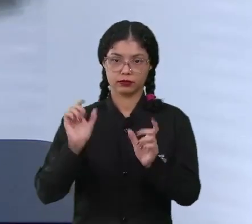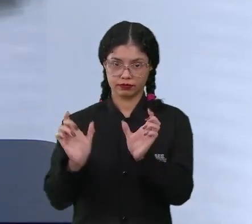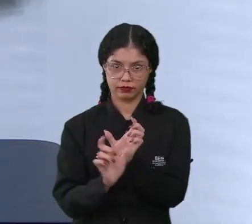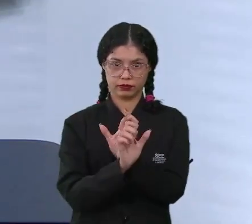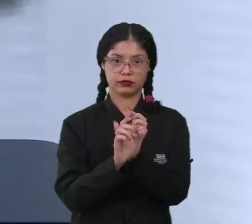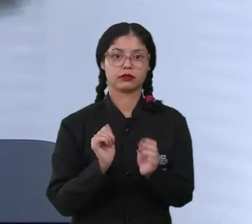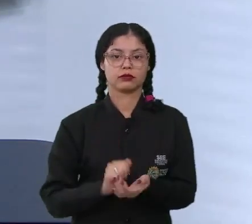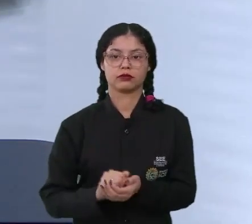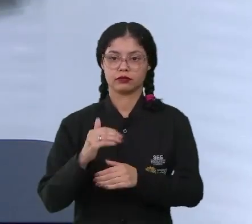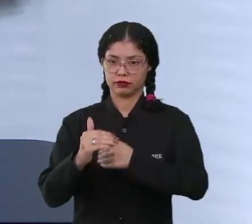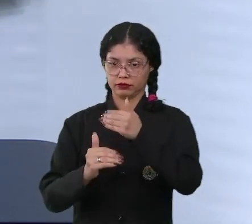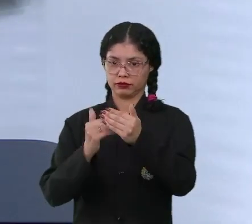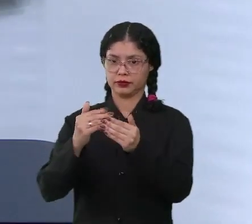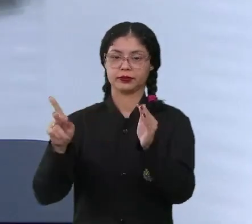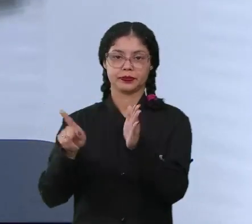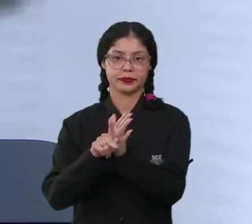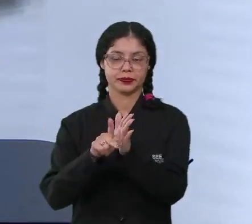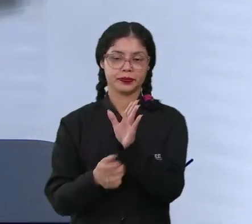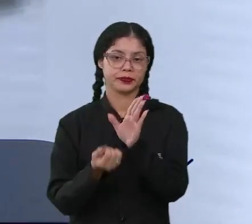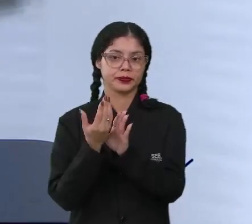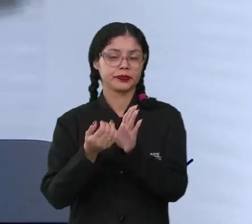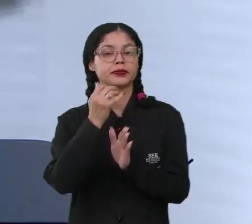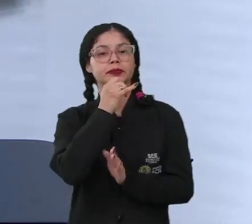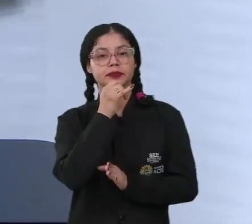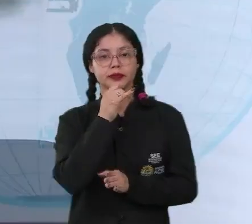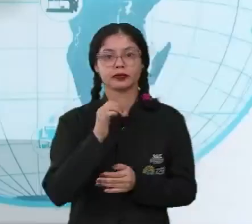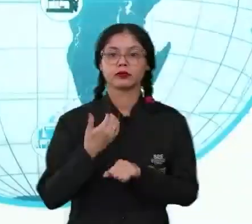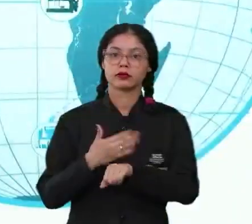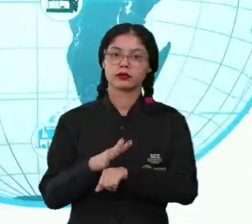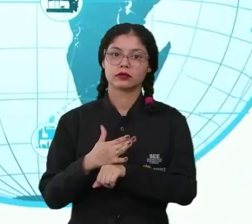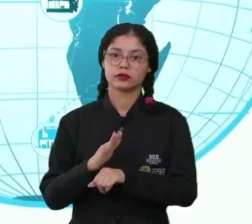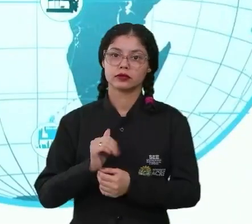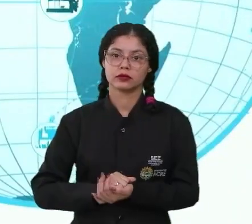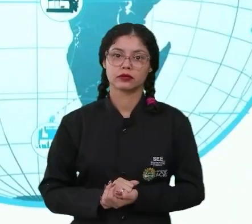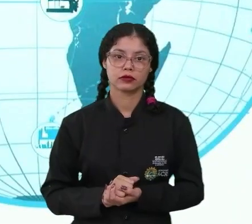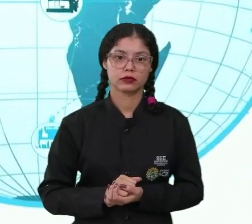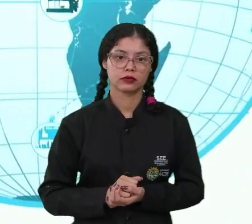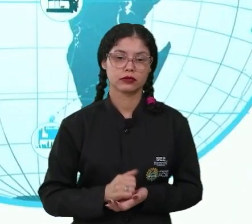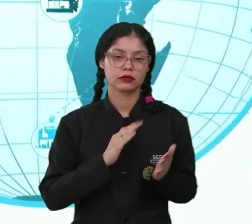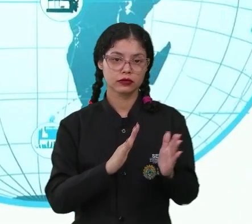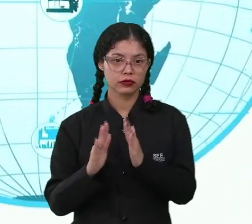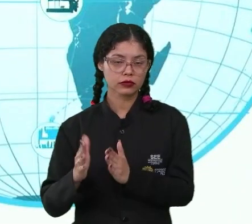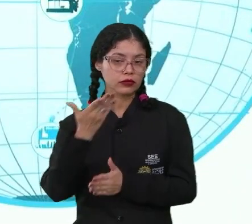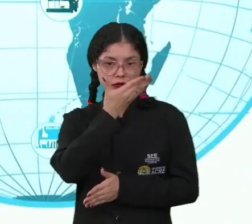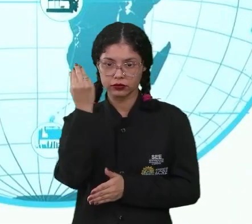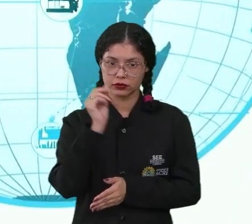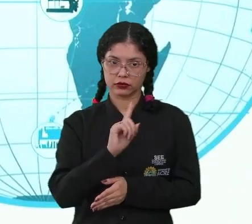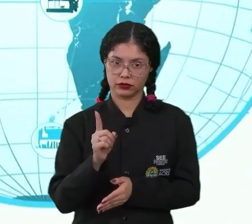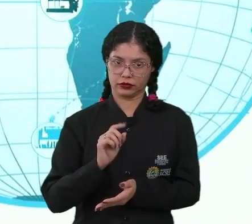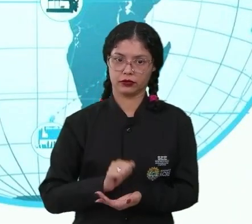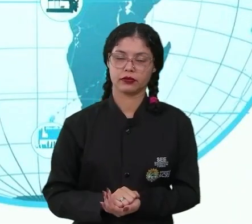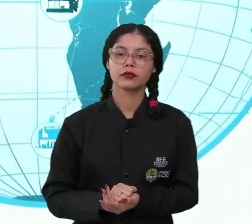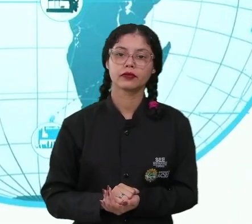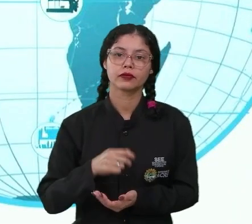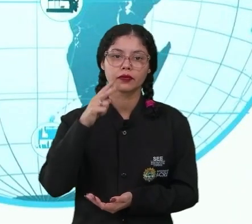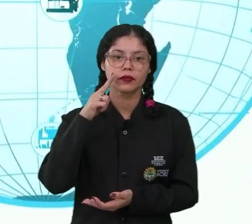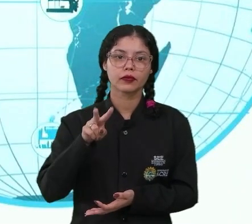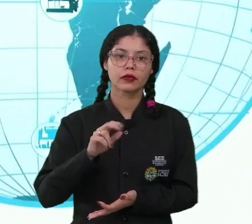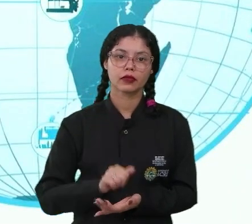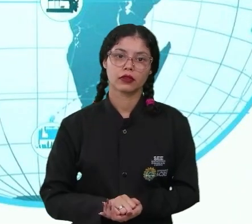fragmentação desse processo produtivo. Eu trouxe um exemplo na prática que a partir daqui vocês não vão esquecer mais. Vejam